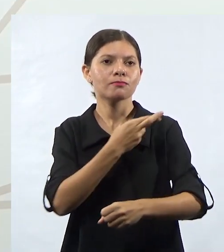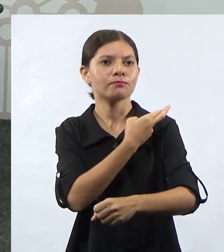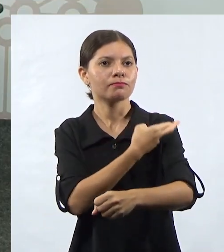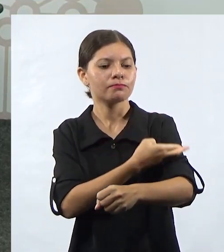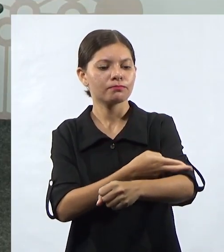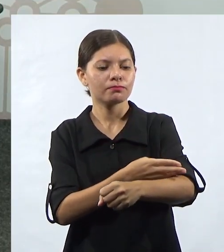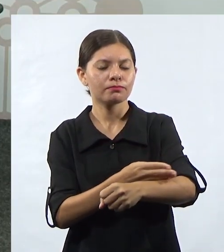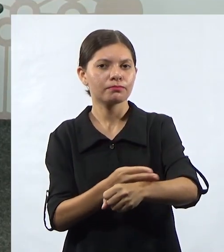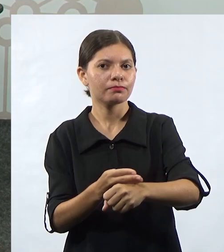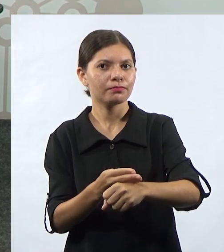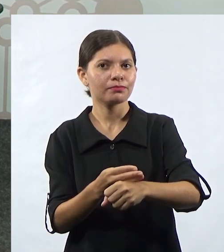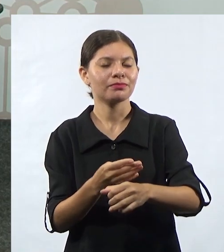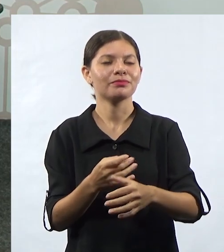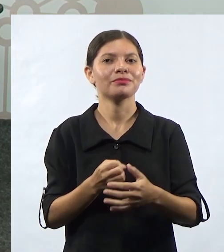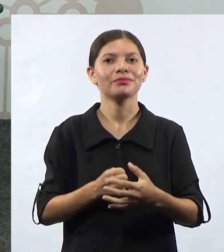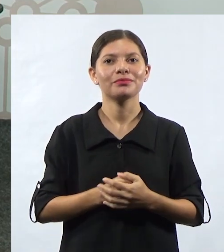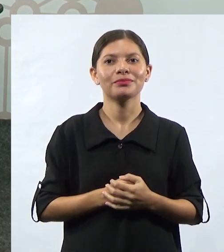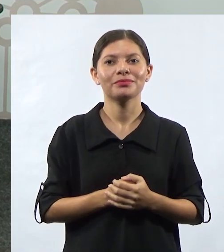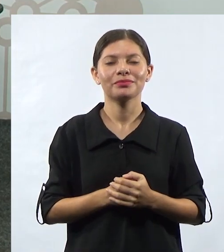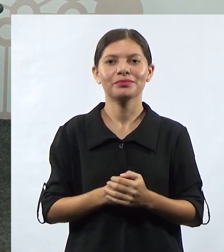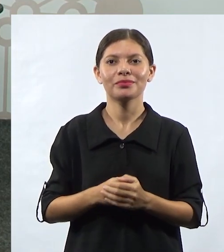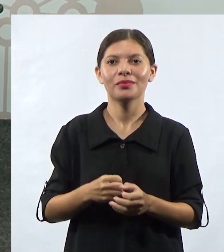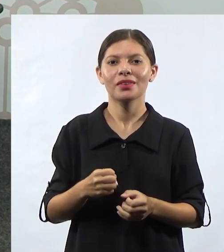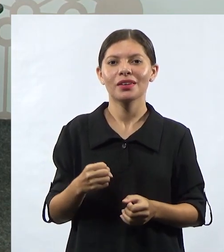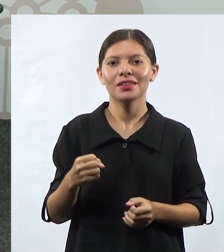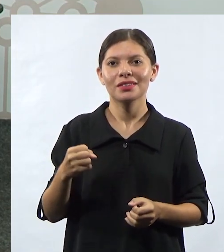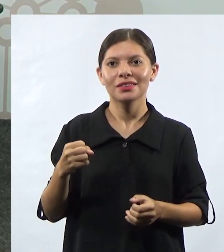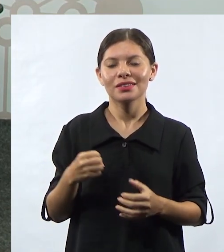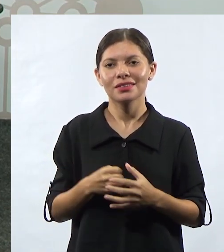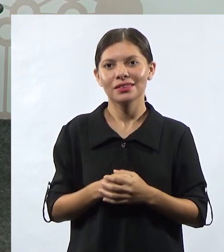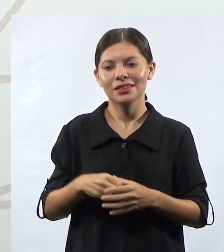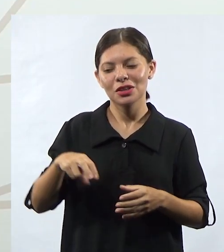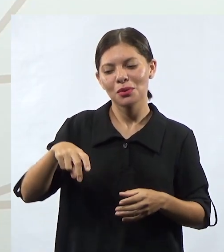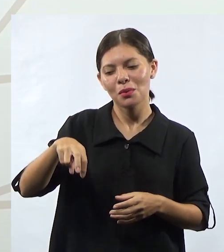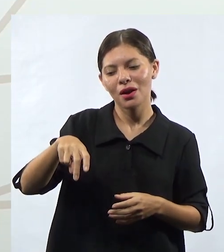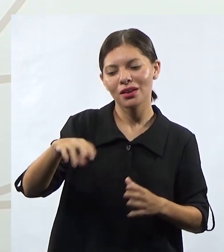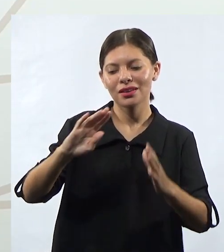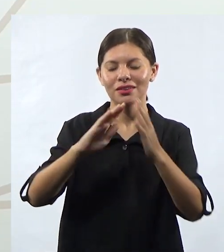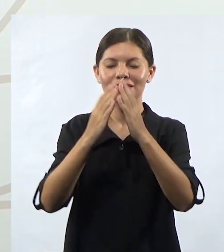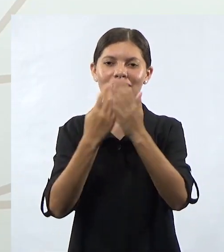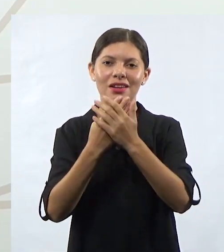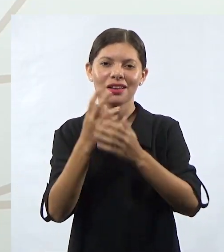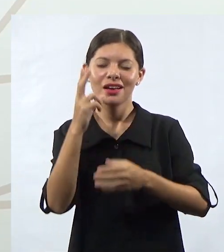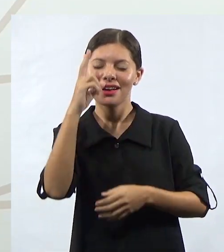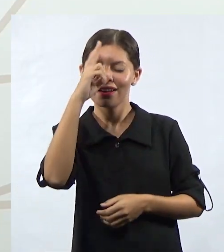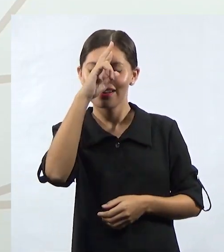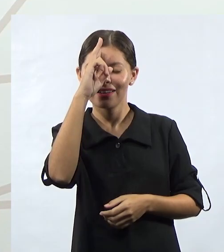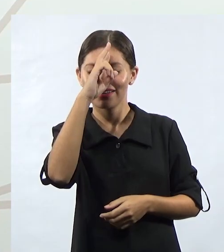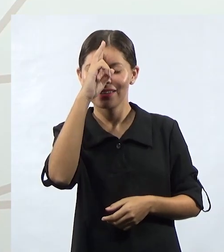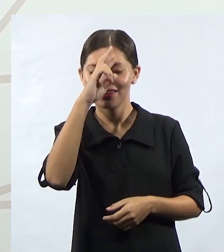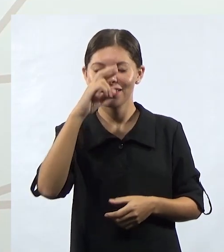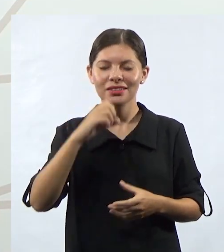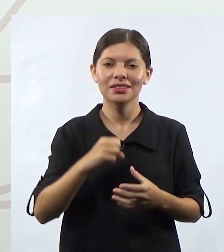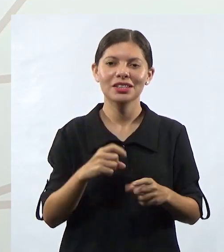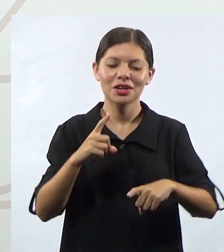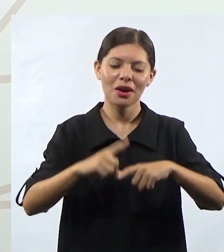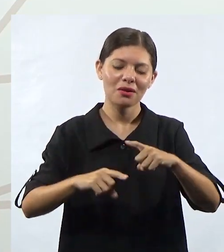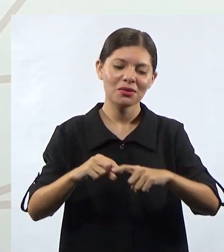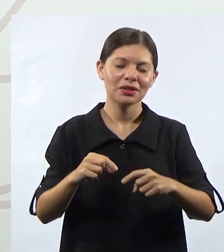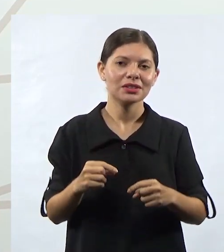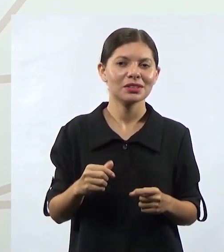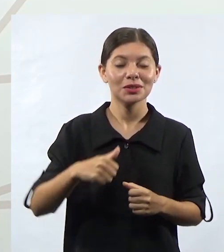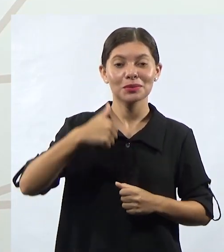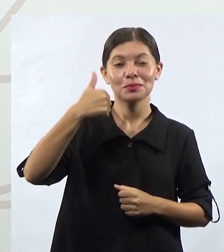Tem até aquele momento meio saudoso, né? Do que viveu, tanto de coisas boas, né? E as